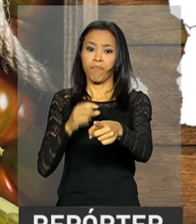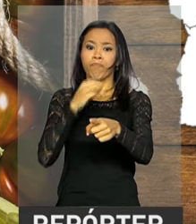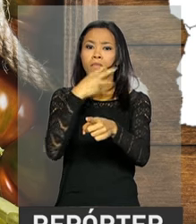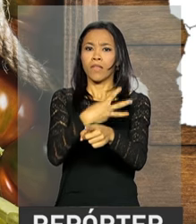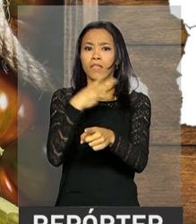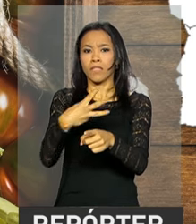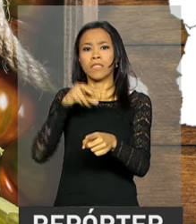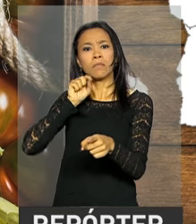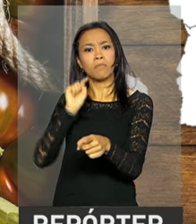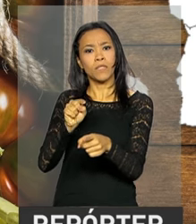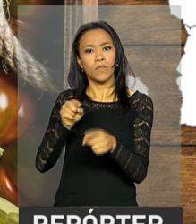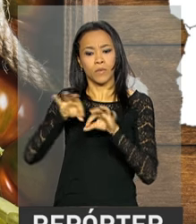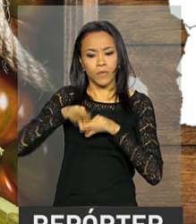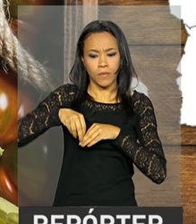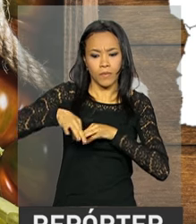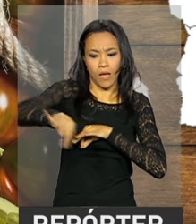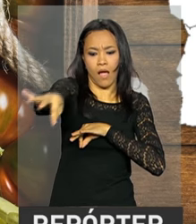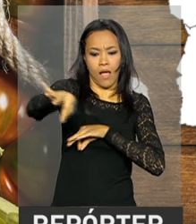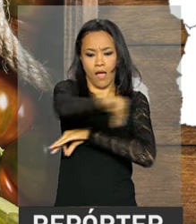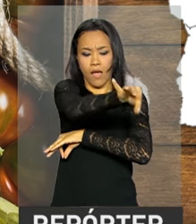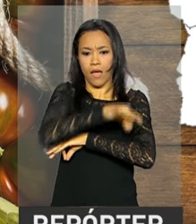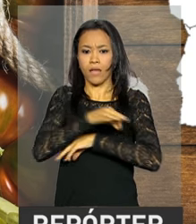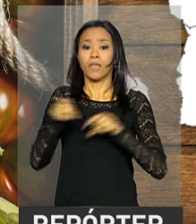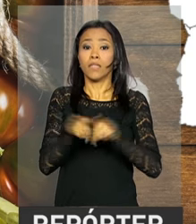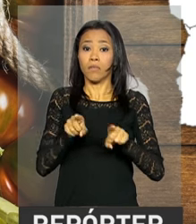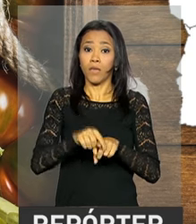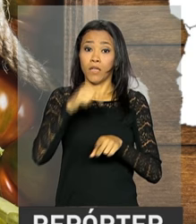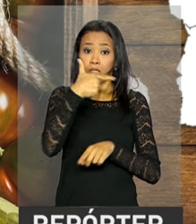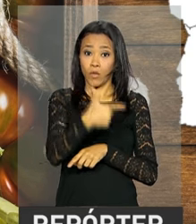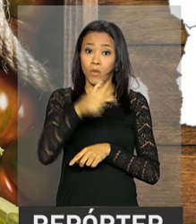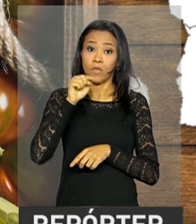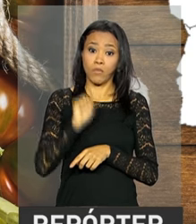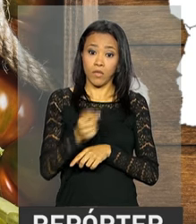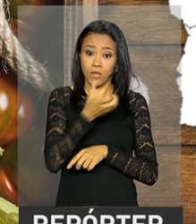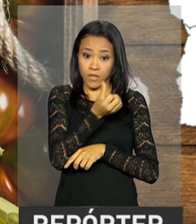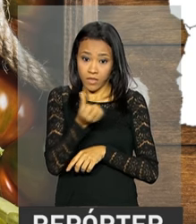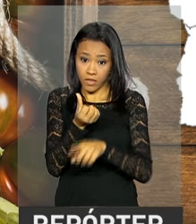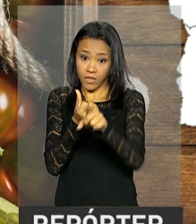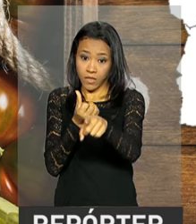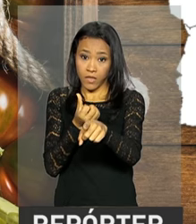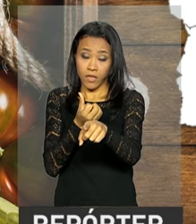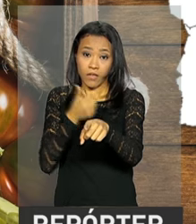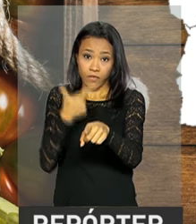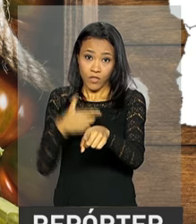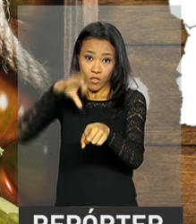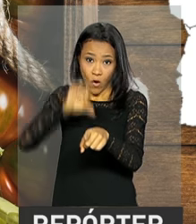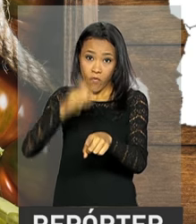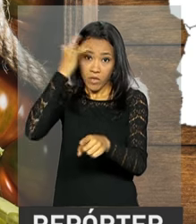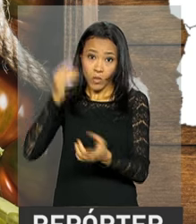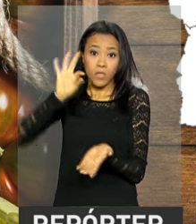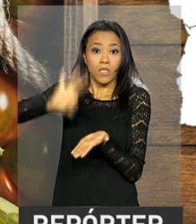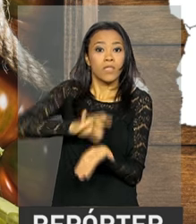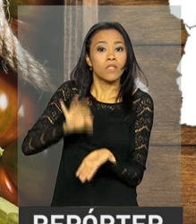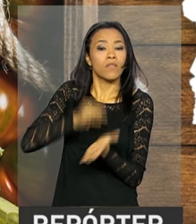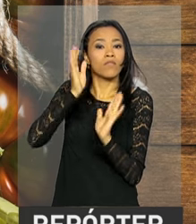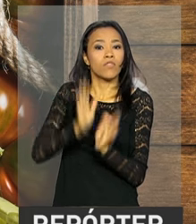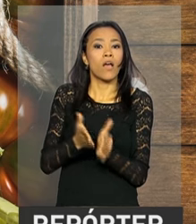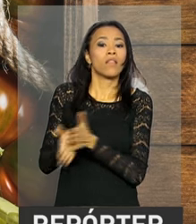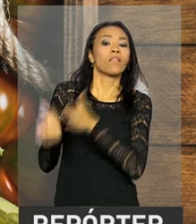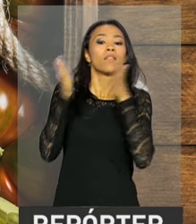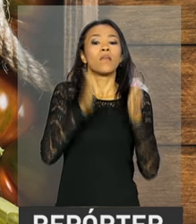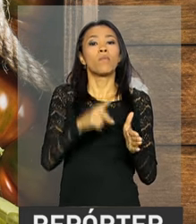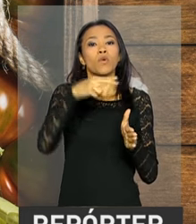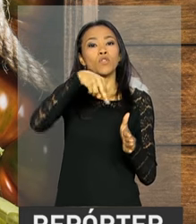333.000 1000 ha de área e 2729 produtores cadastrados, seguido das